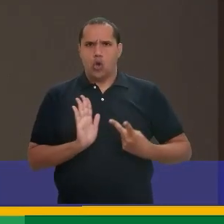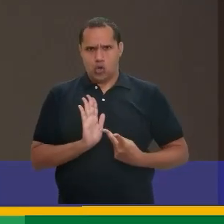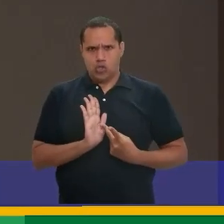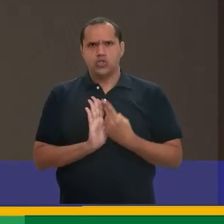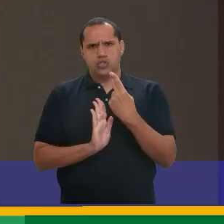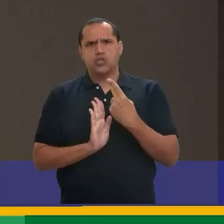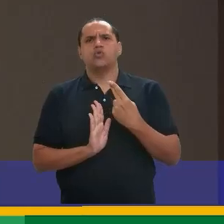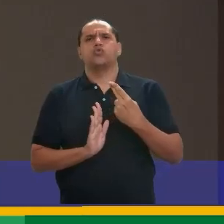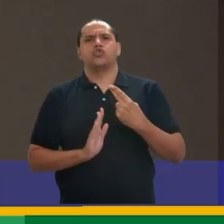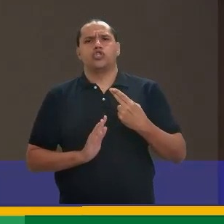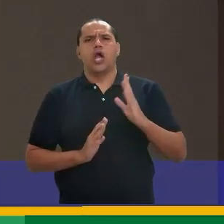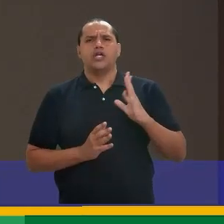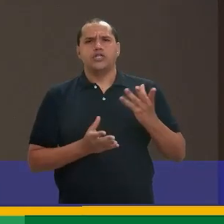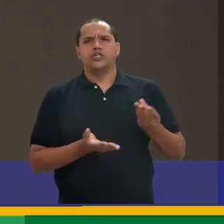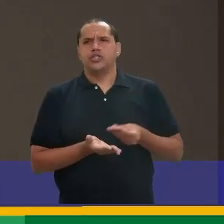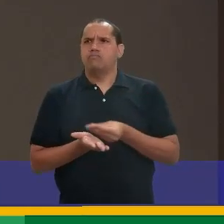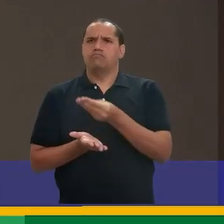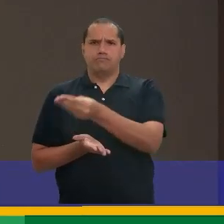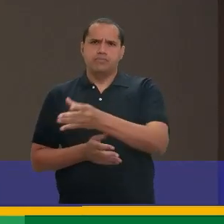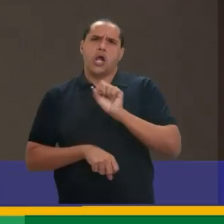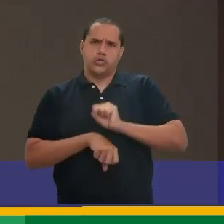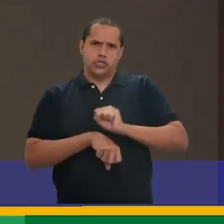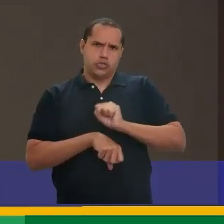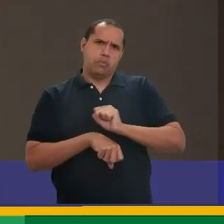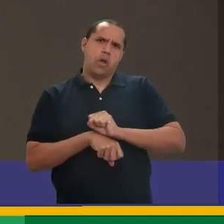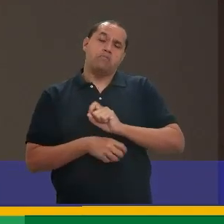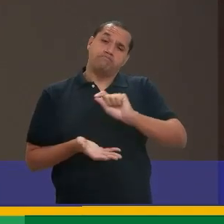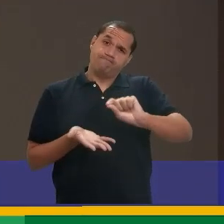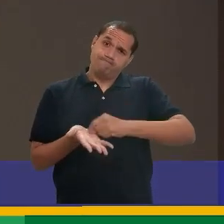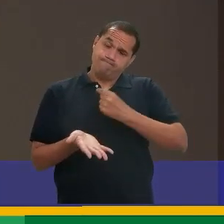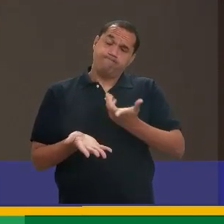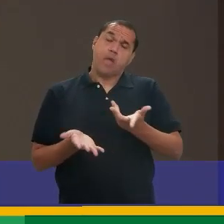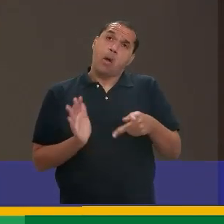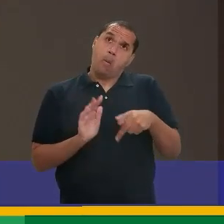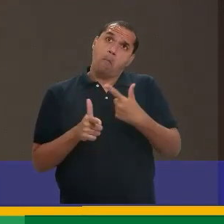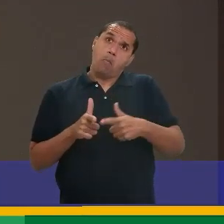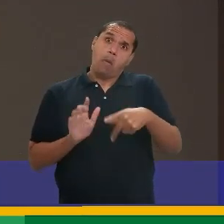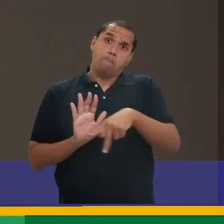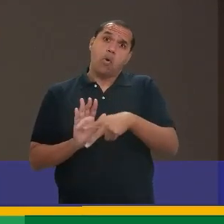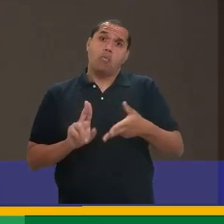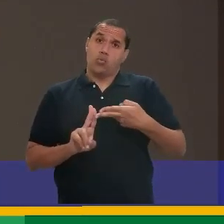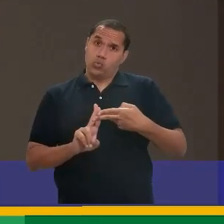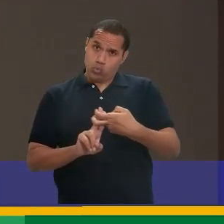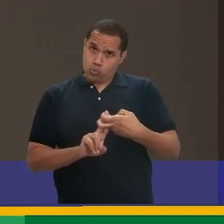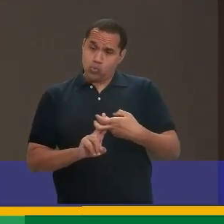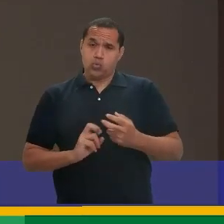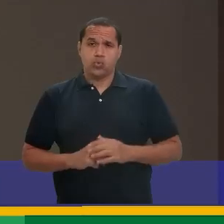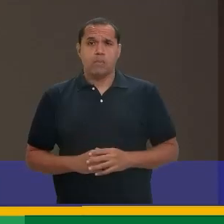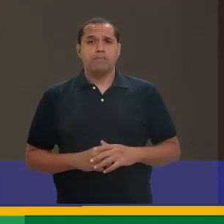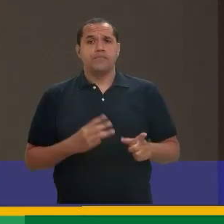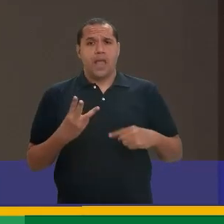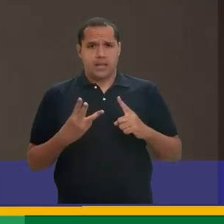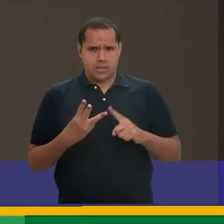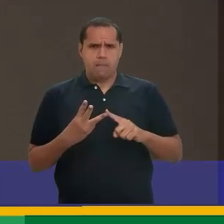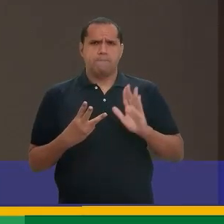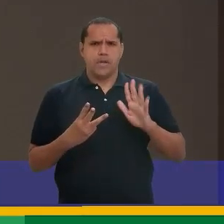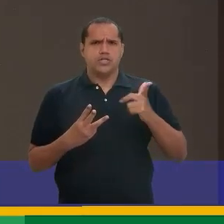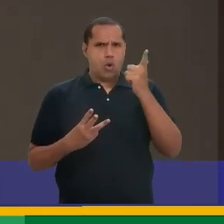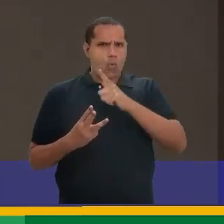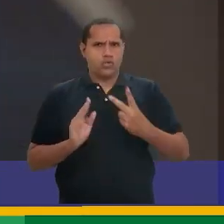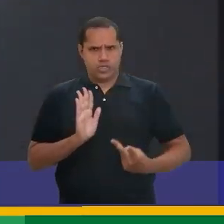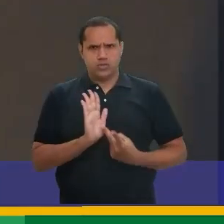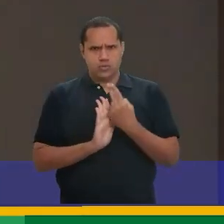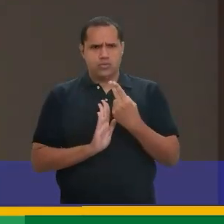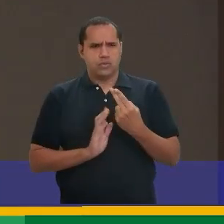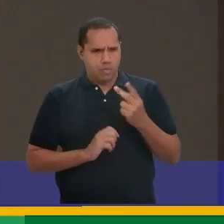aguardando só a liberação realmente é um problema do sistema único de saúde e o outro que já fez Inclusive a cirurgia aquele que o senhor acompanhou na